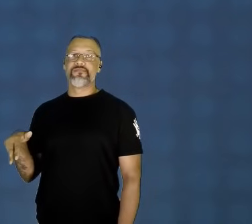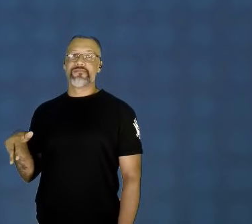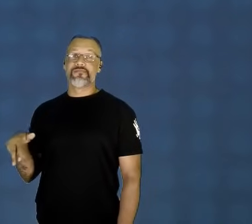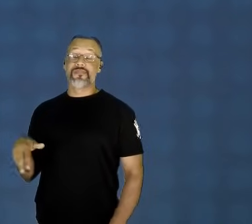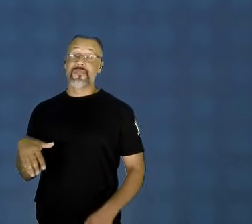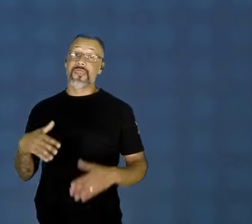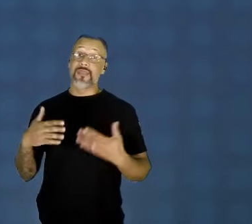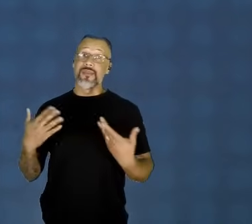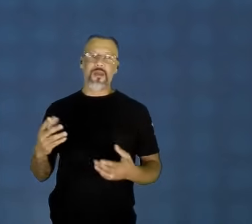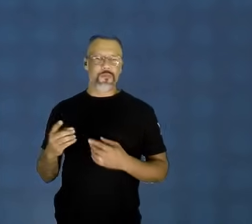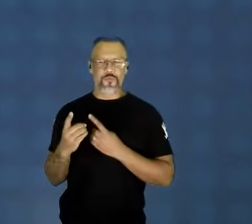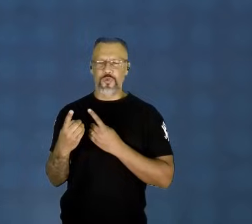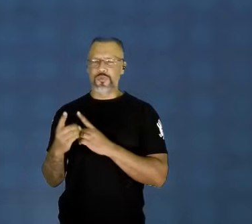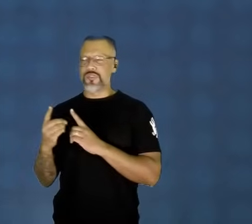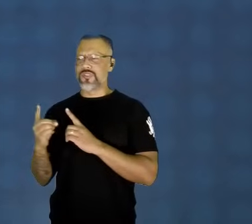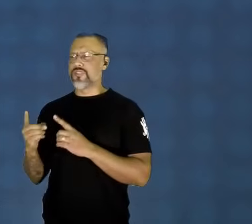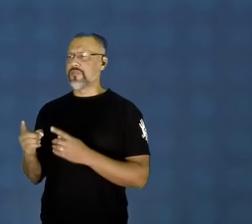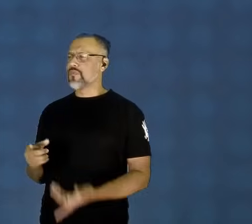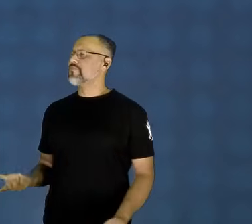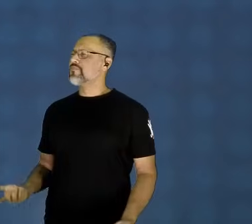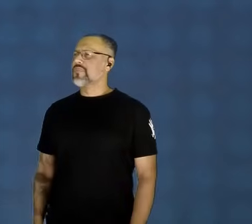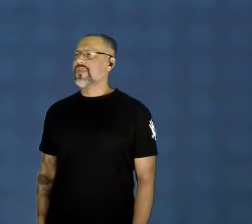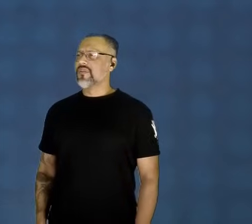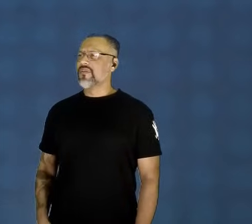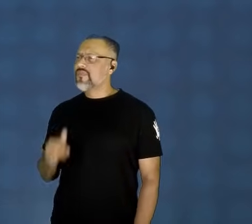Então seus discípulos